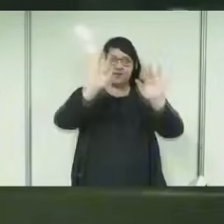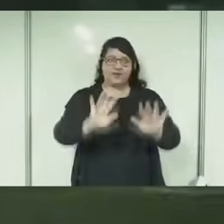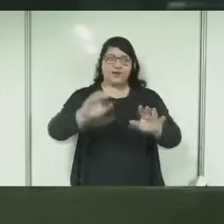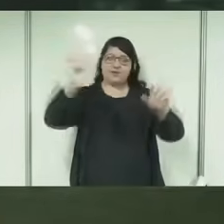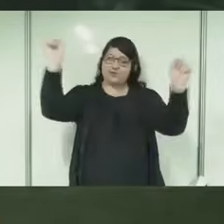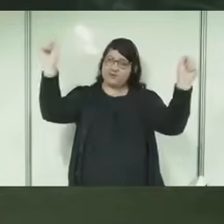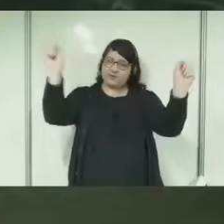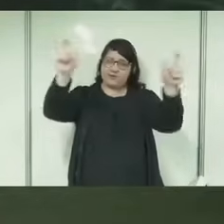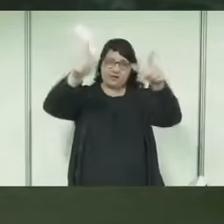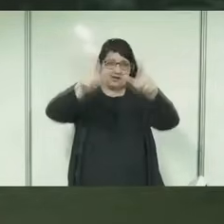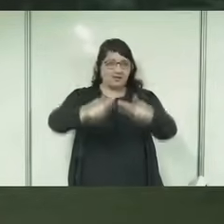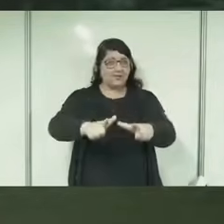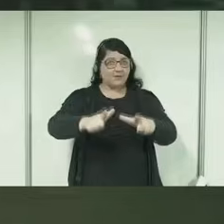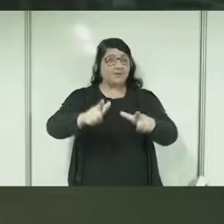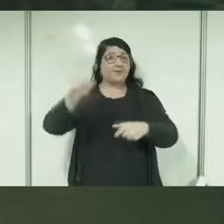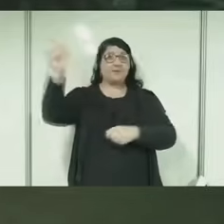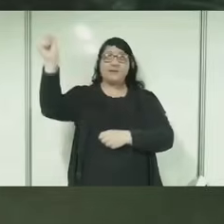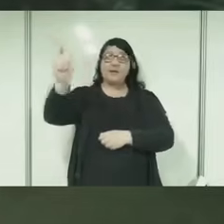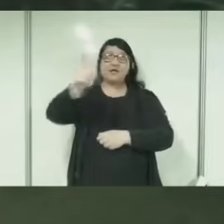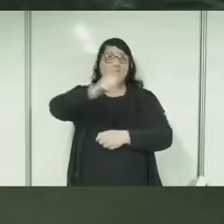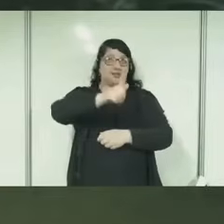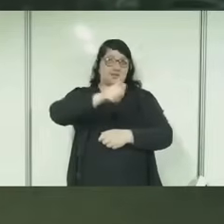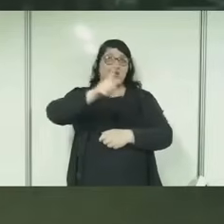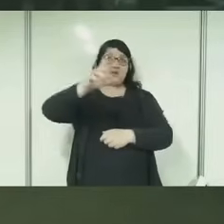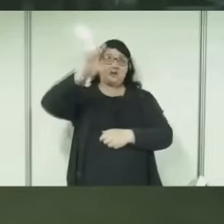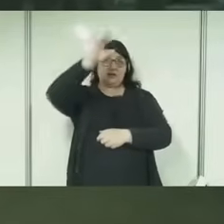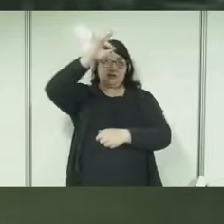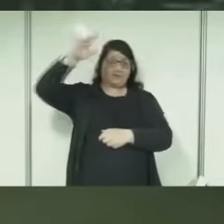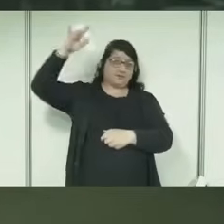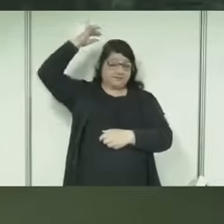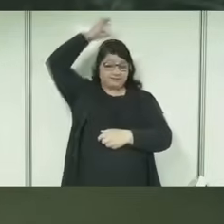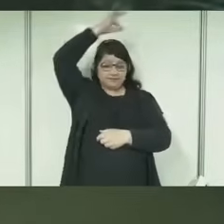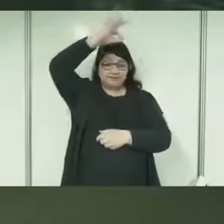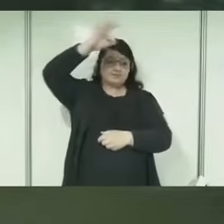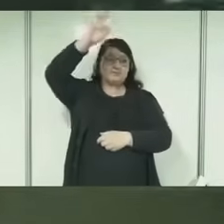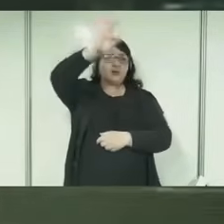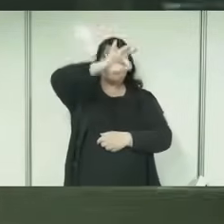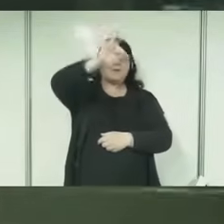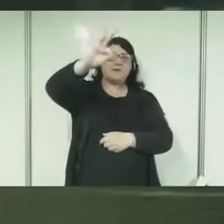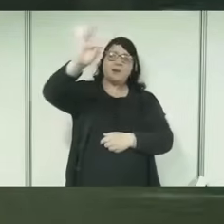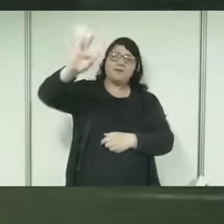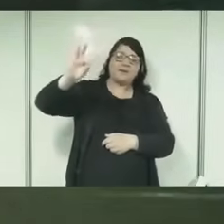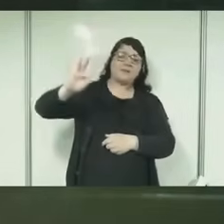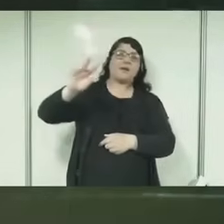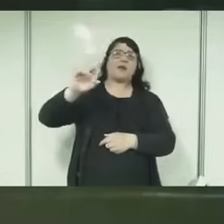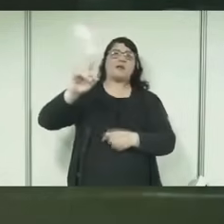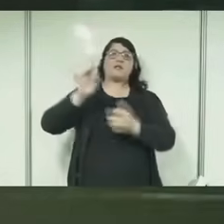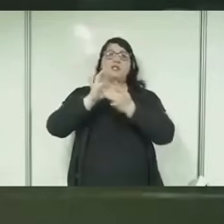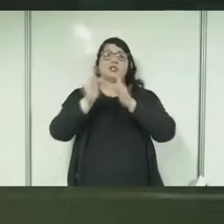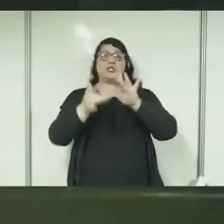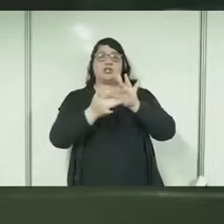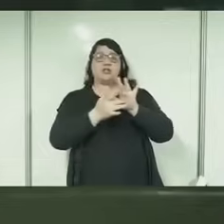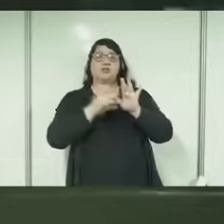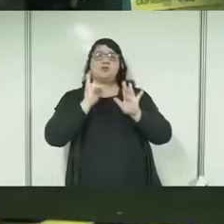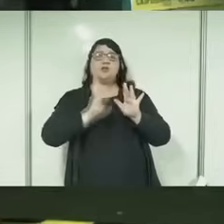E que Jesus, de fato, seja o nosso mestre. O mestre da vida,